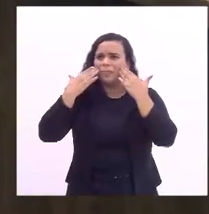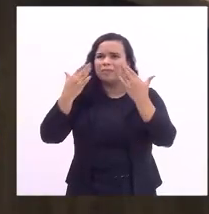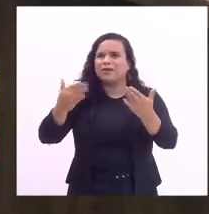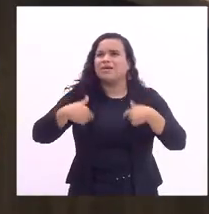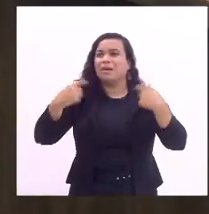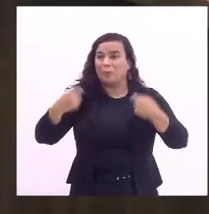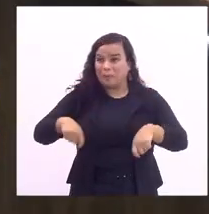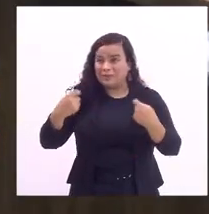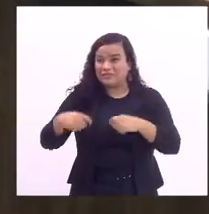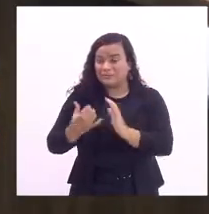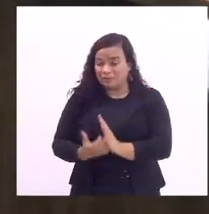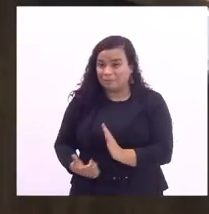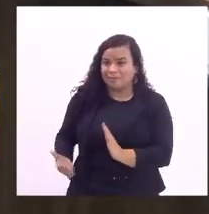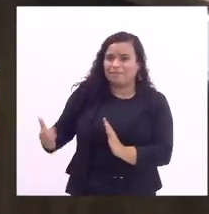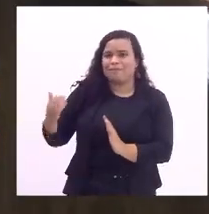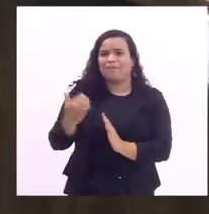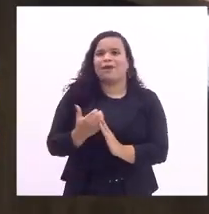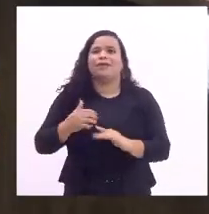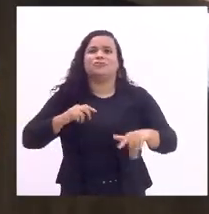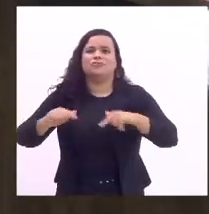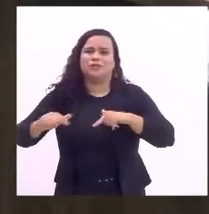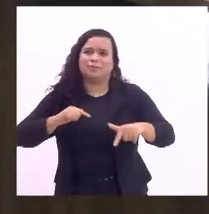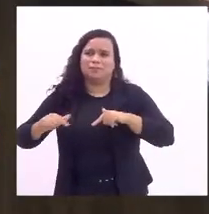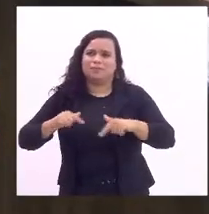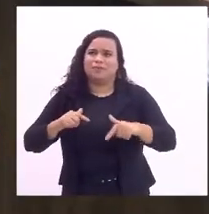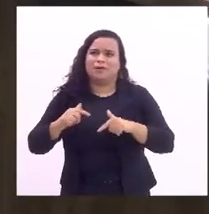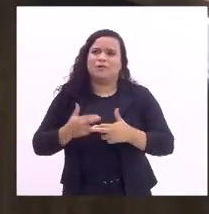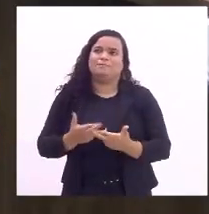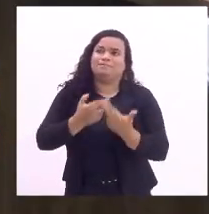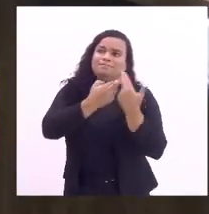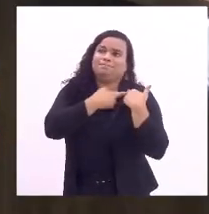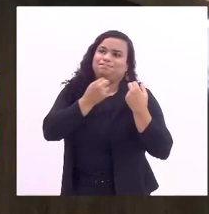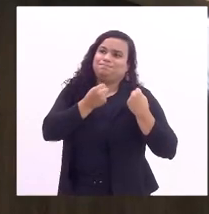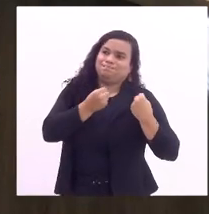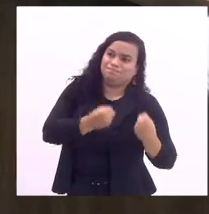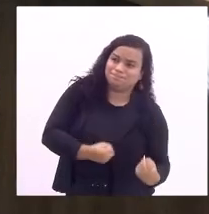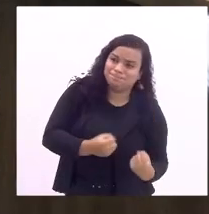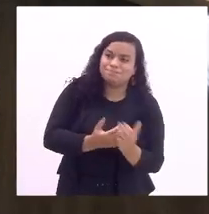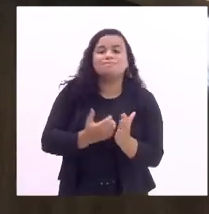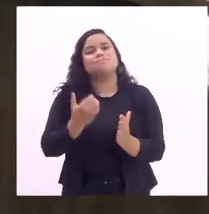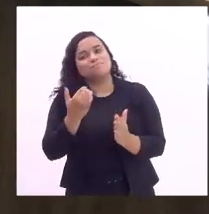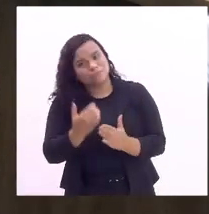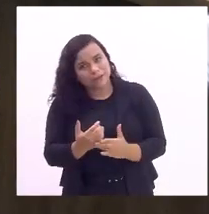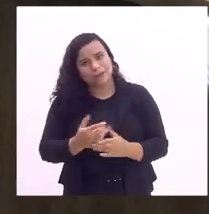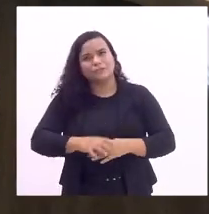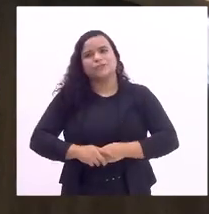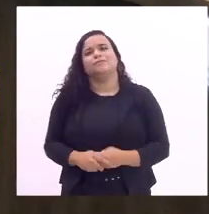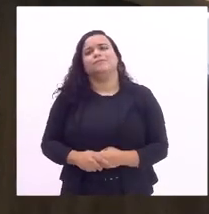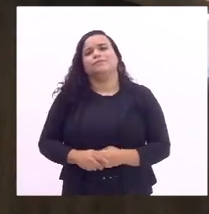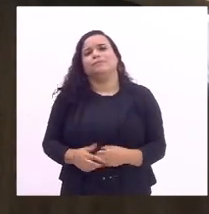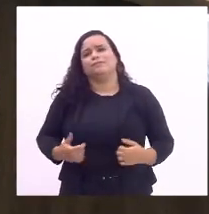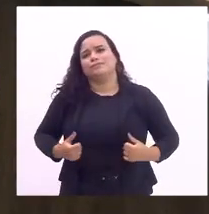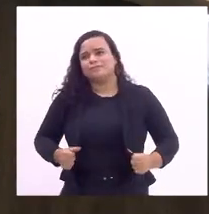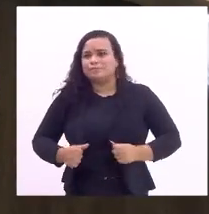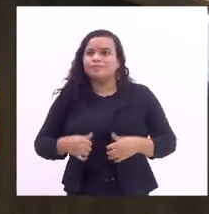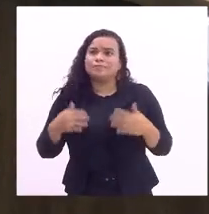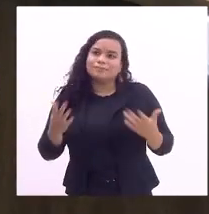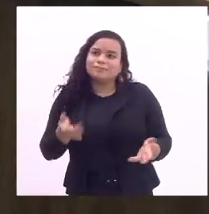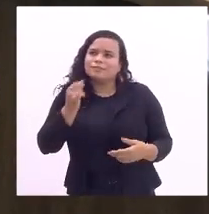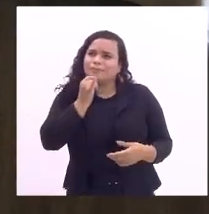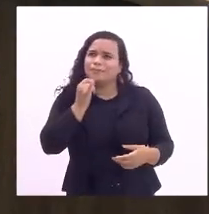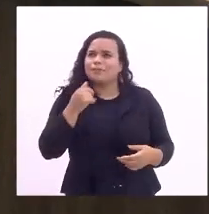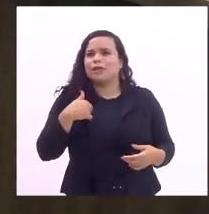mais uma atividade, é mais uma atividade que fica sobre a minha responsabilidade. Por exemplo, eu,